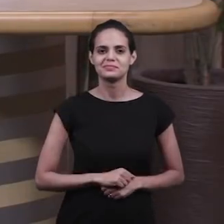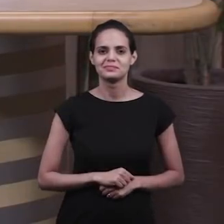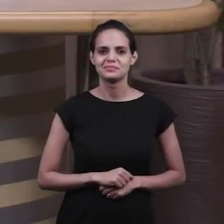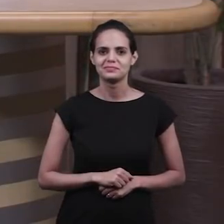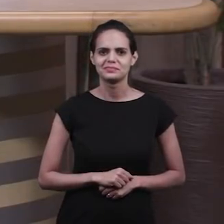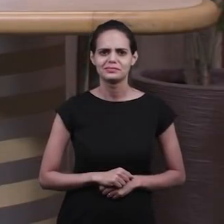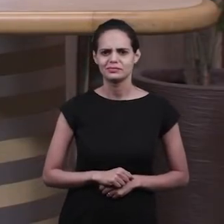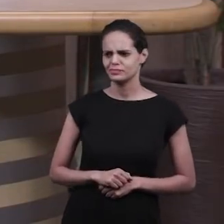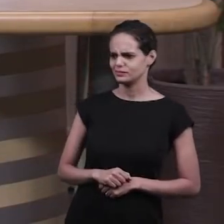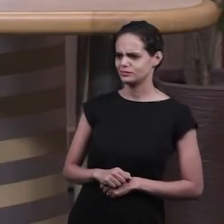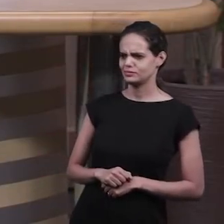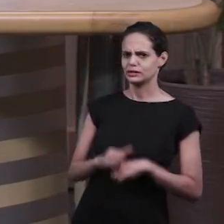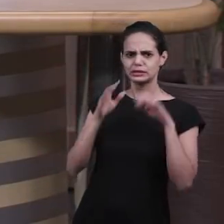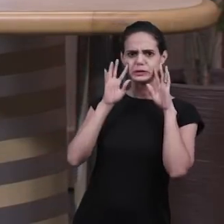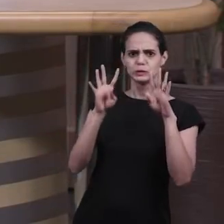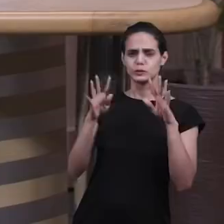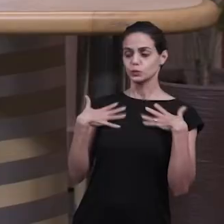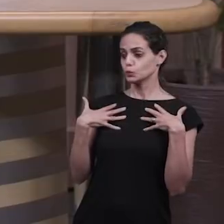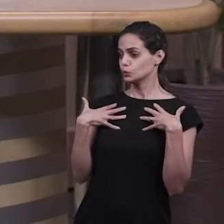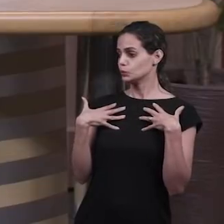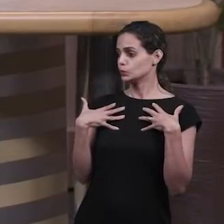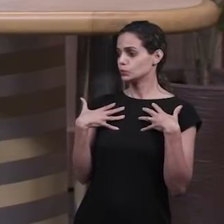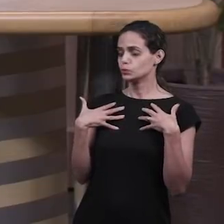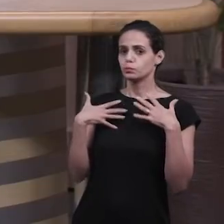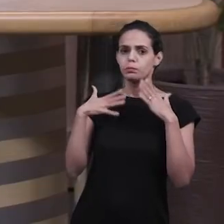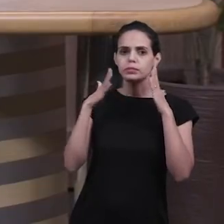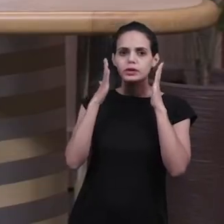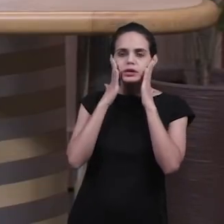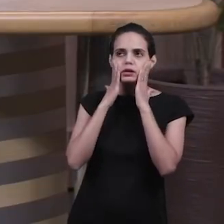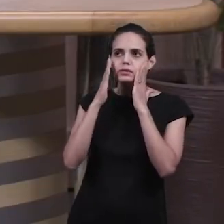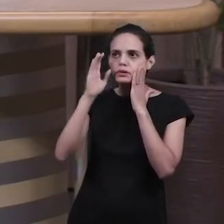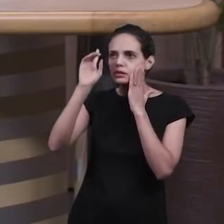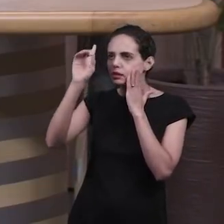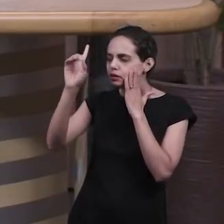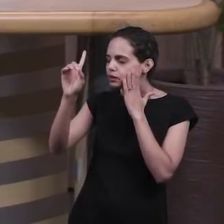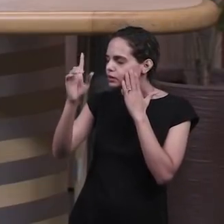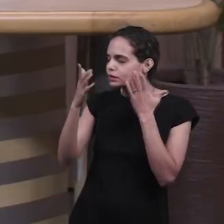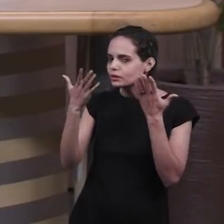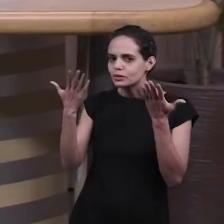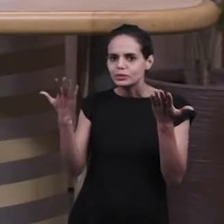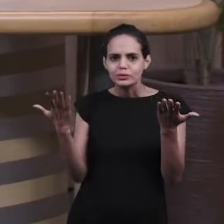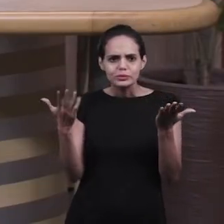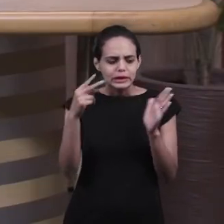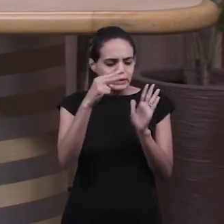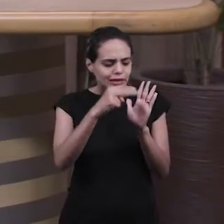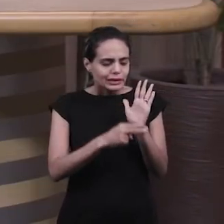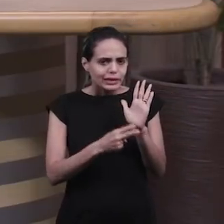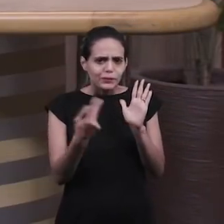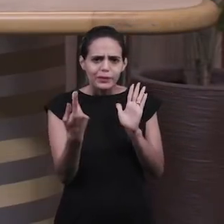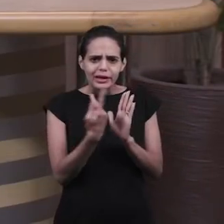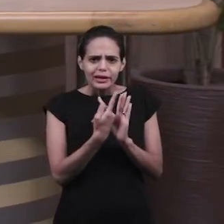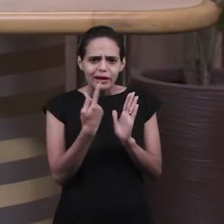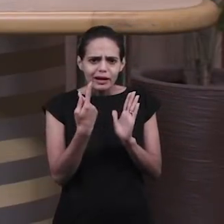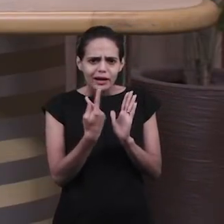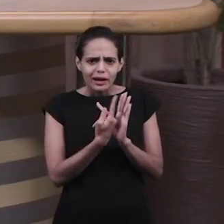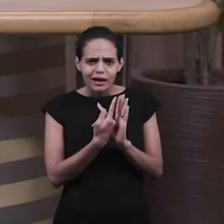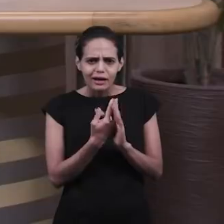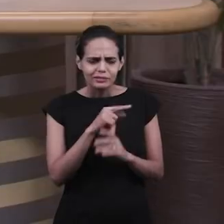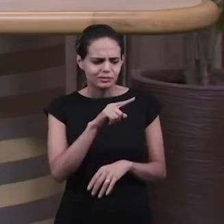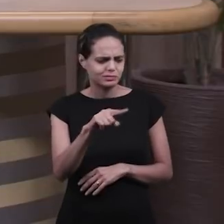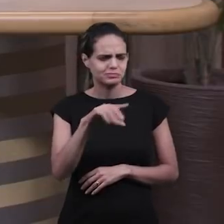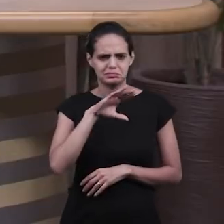Criou uma tensão muito grande no culto. Ele leu errado aquela coisa toda e os portugueses estão